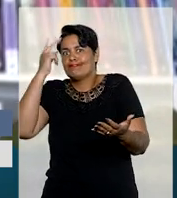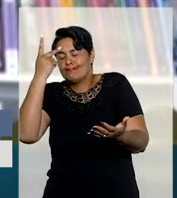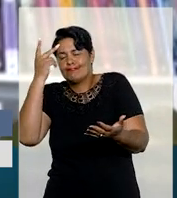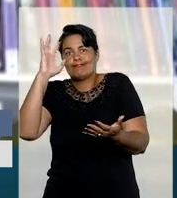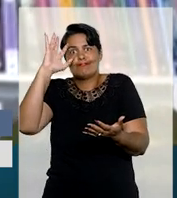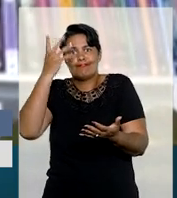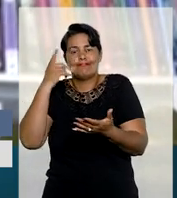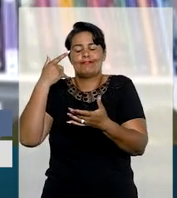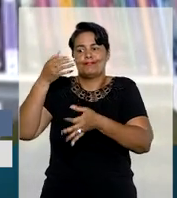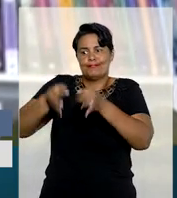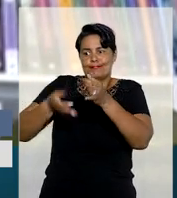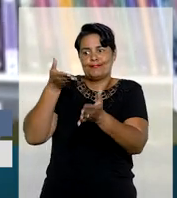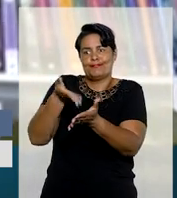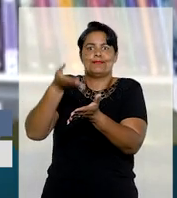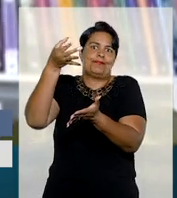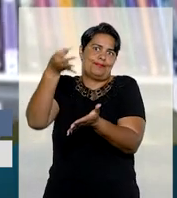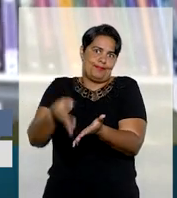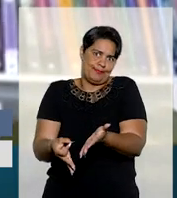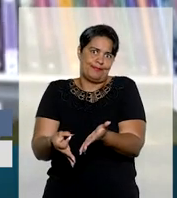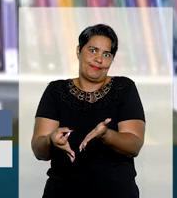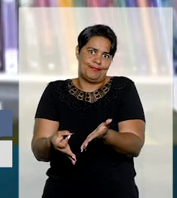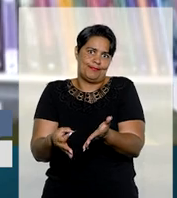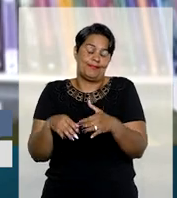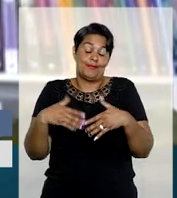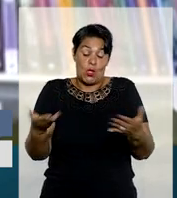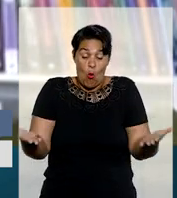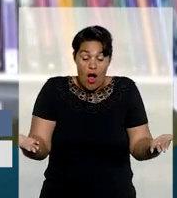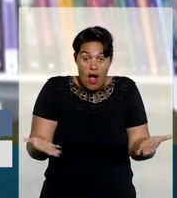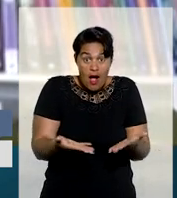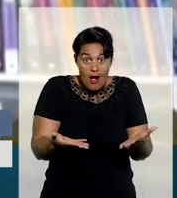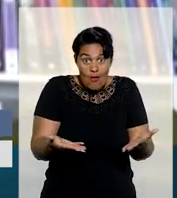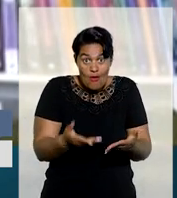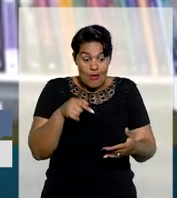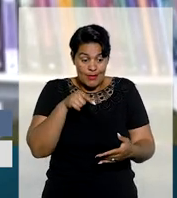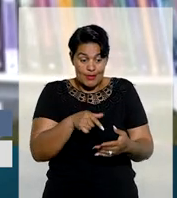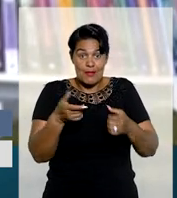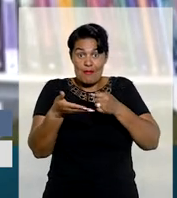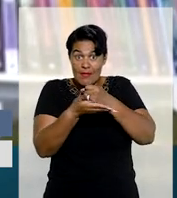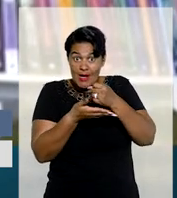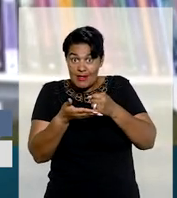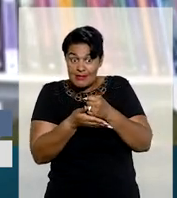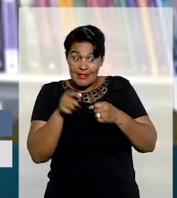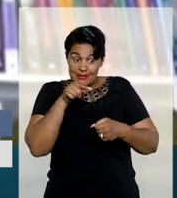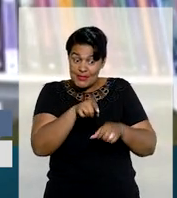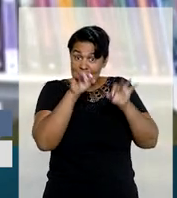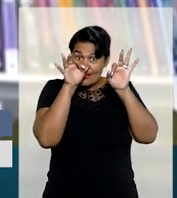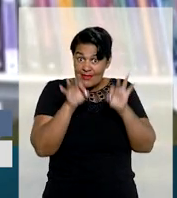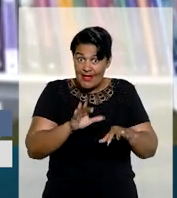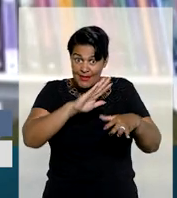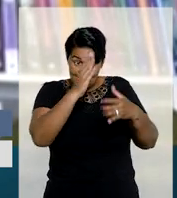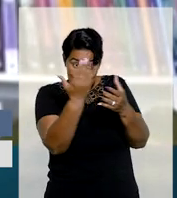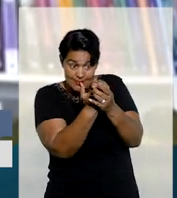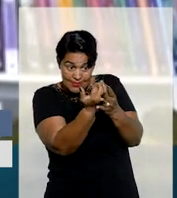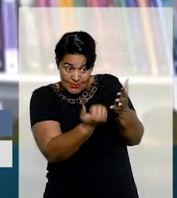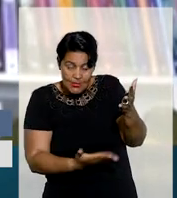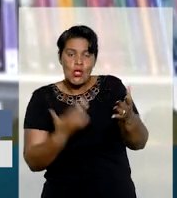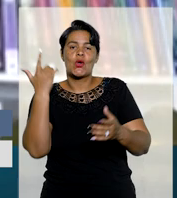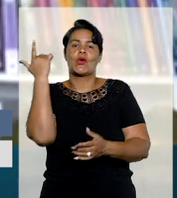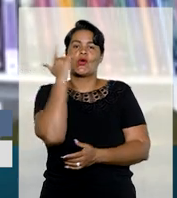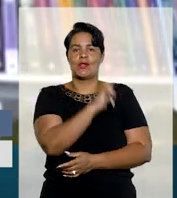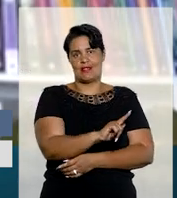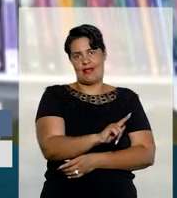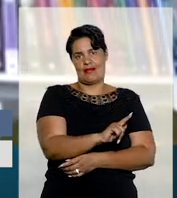a modificação da decisão que antes não havia acolhido o pedido da parte e agora, com base nesse fundamento que havia sido